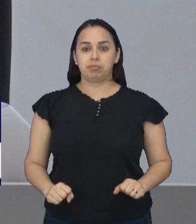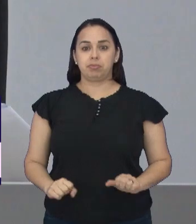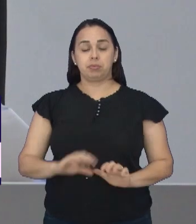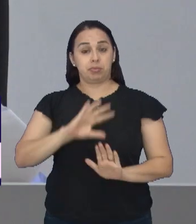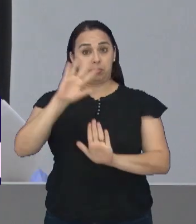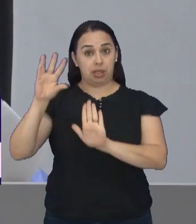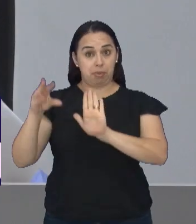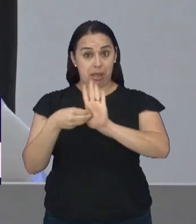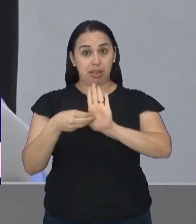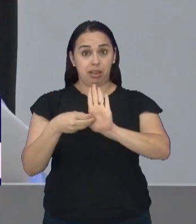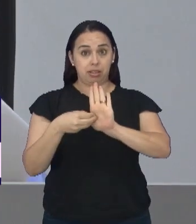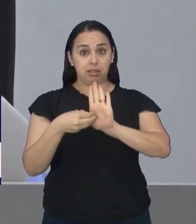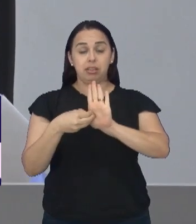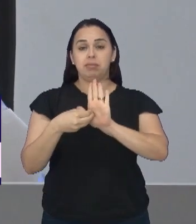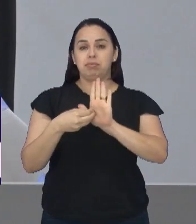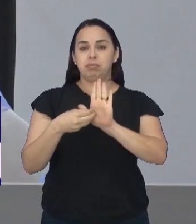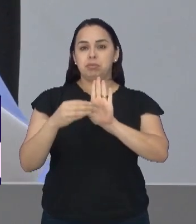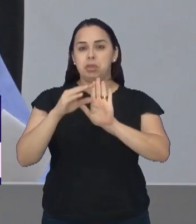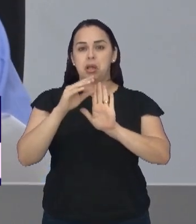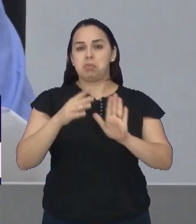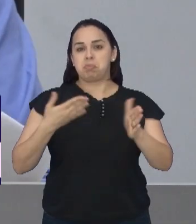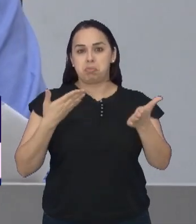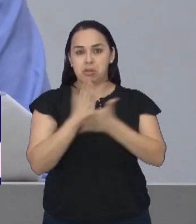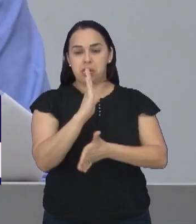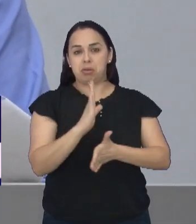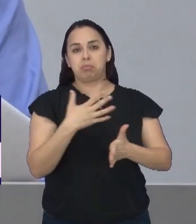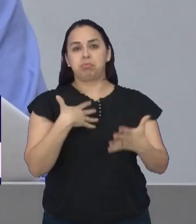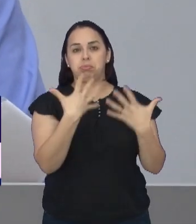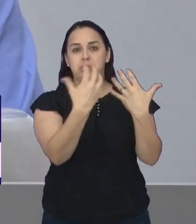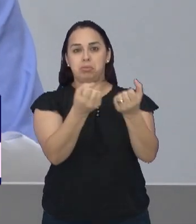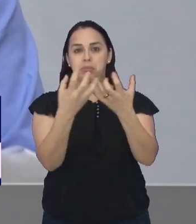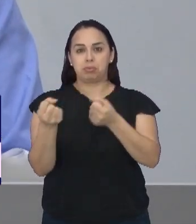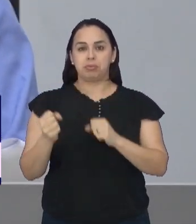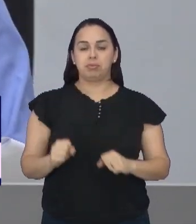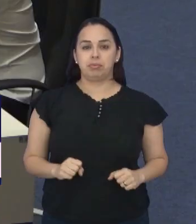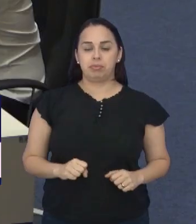Emenda aprovada por unanimidade.